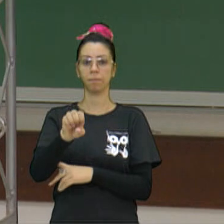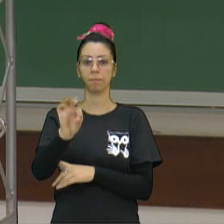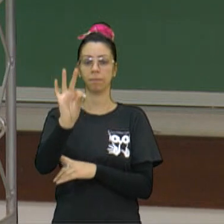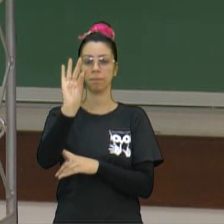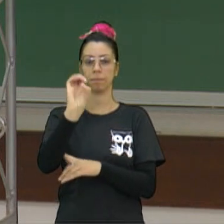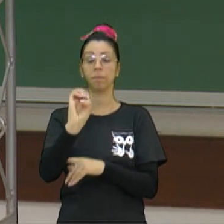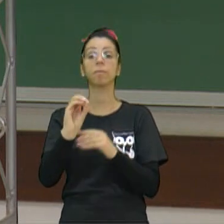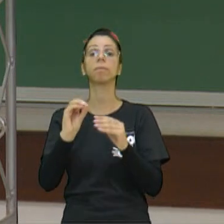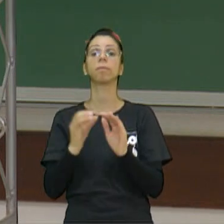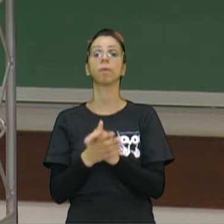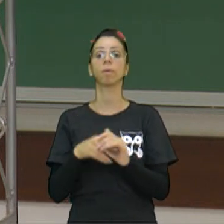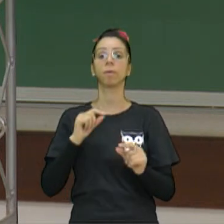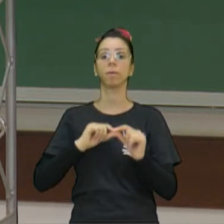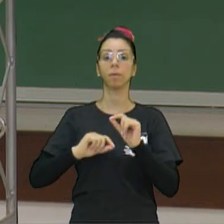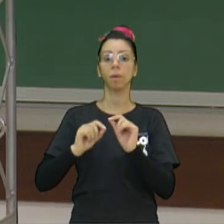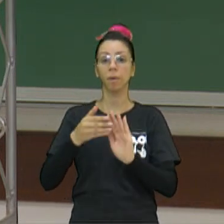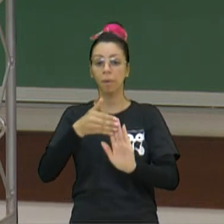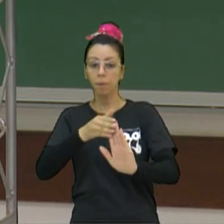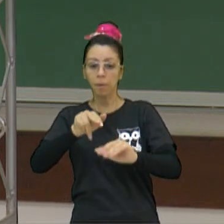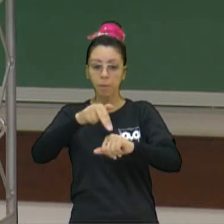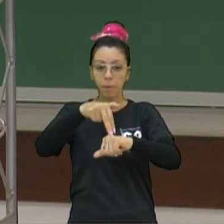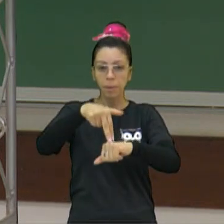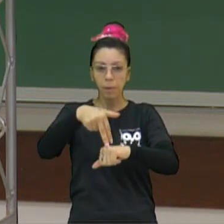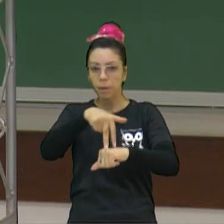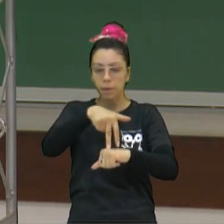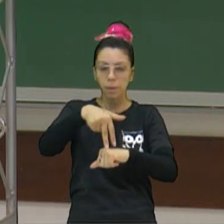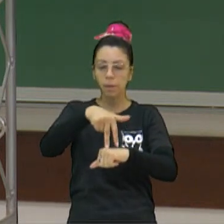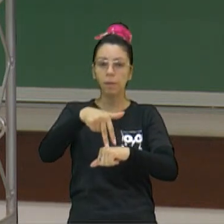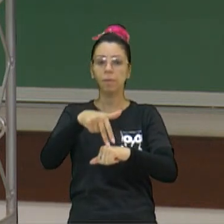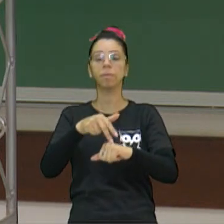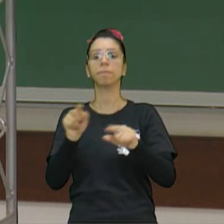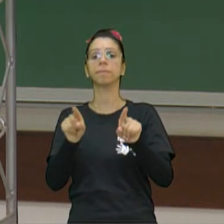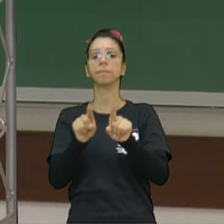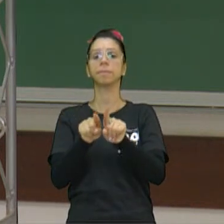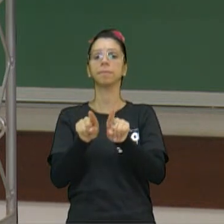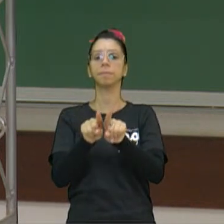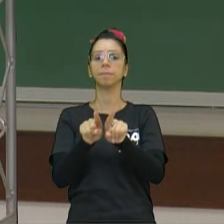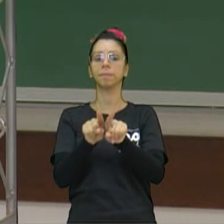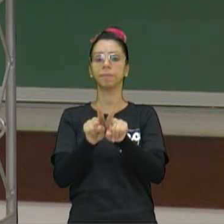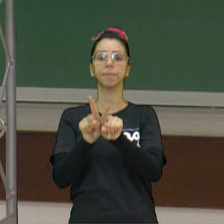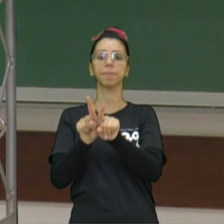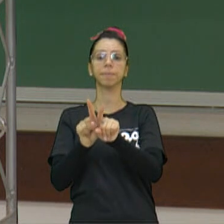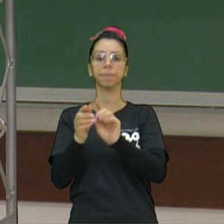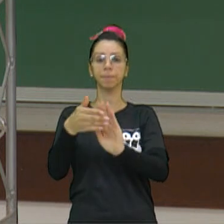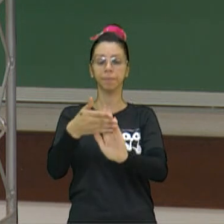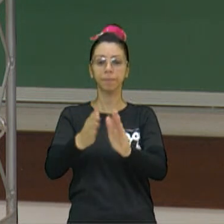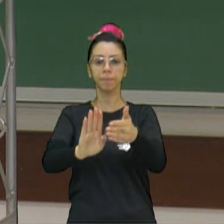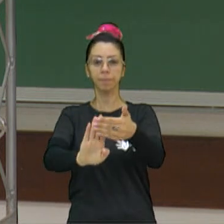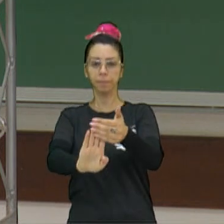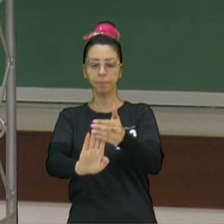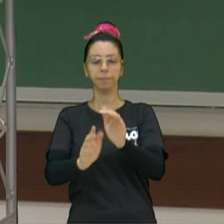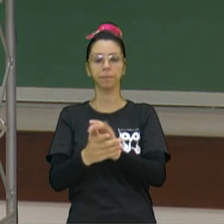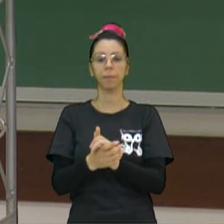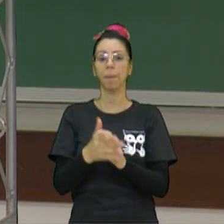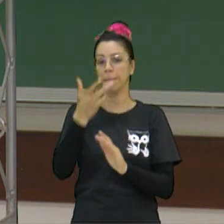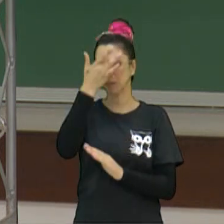o equilíbrio e o alongamento, que é bastante exigido dentro das aulas, né? Tanto para